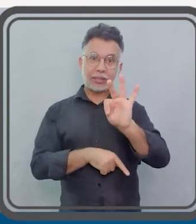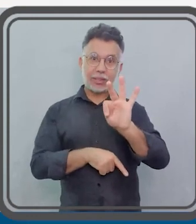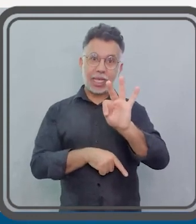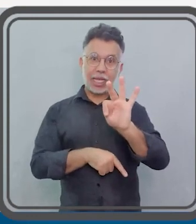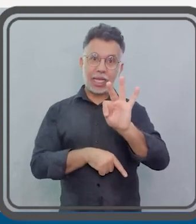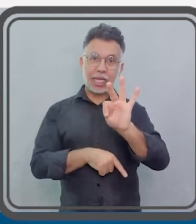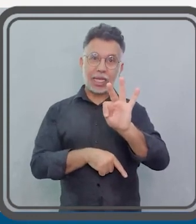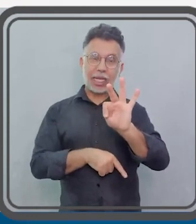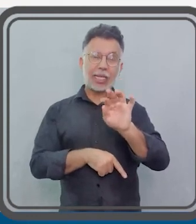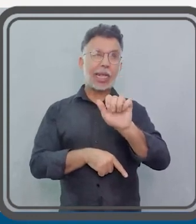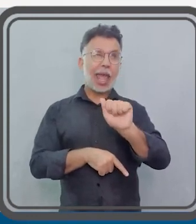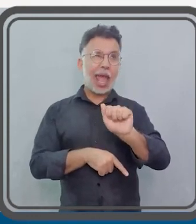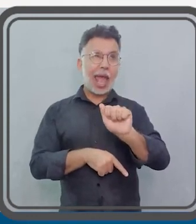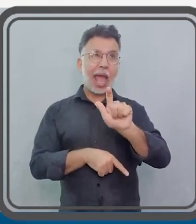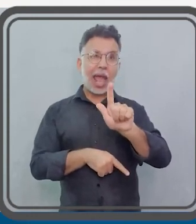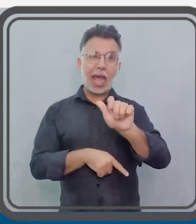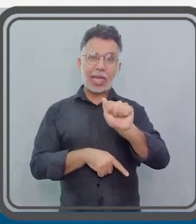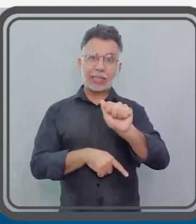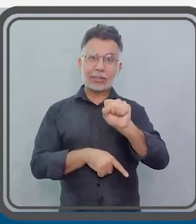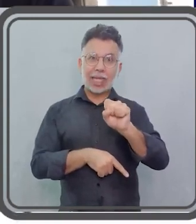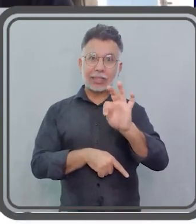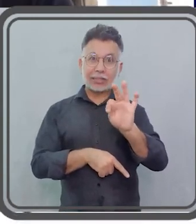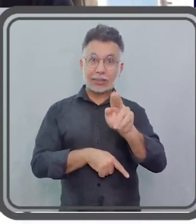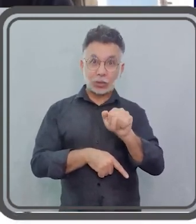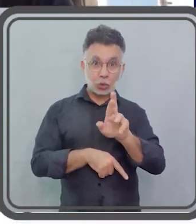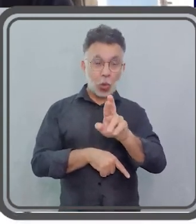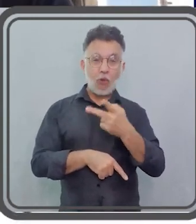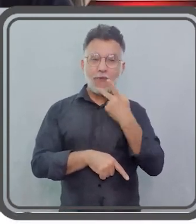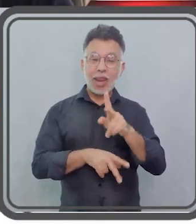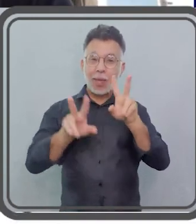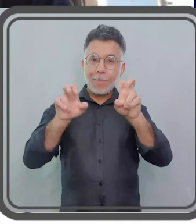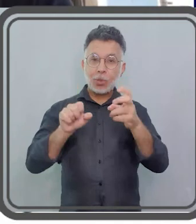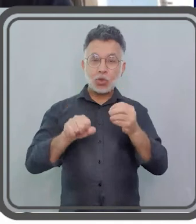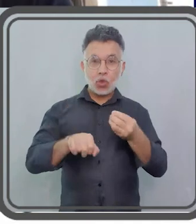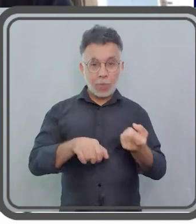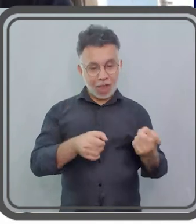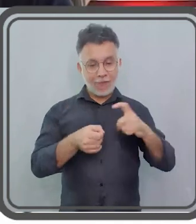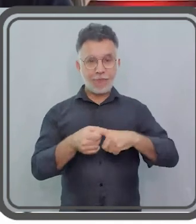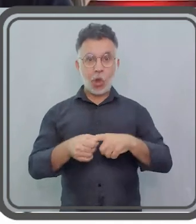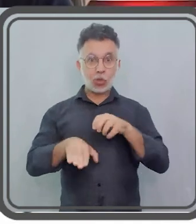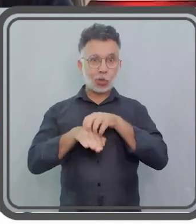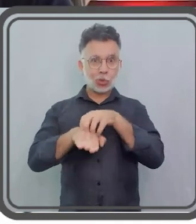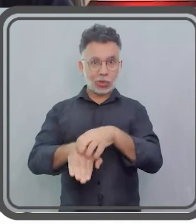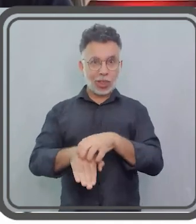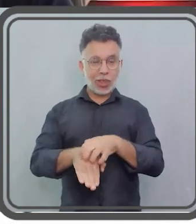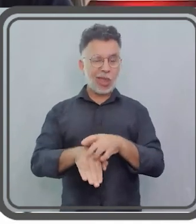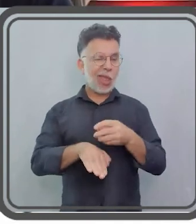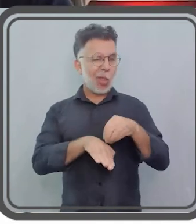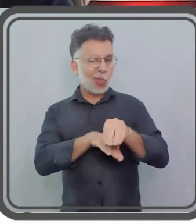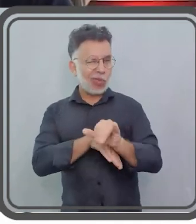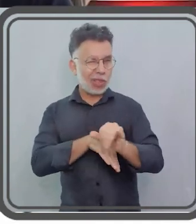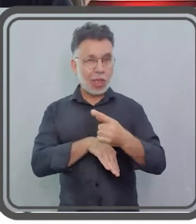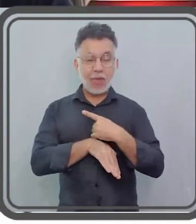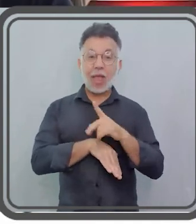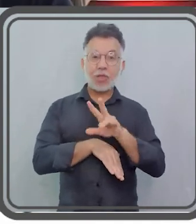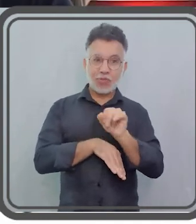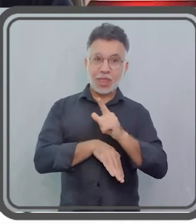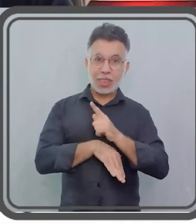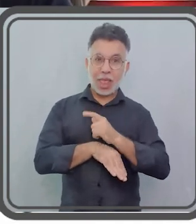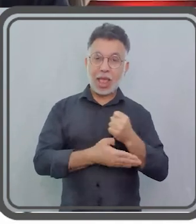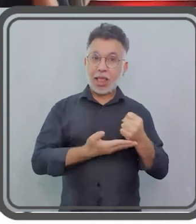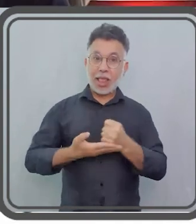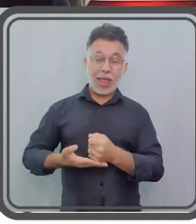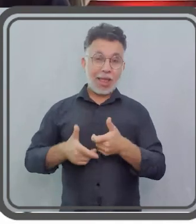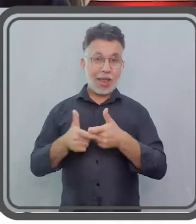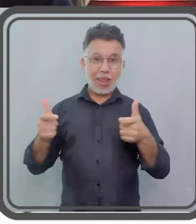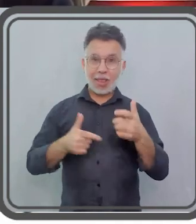estar aqui juntos falando bastante aí sobre a retomada do turismo, sem dar spoiler para todos, mas a gente vai estar já trazendo aí